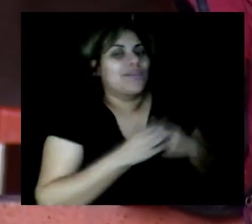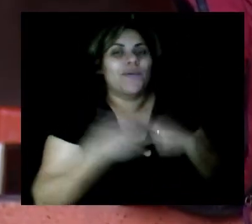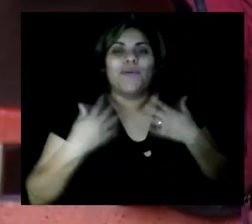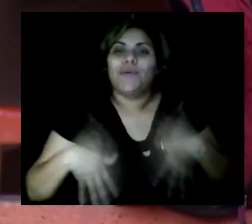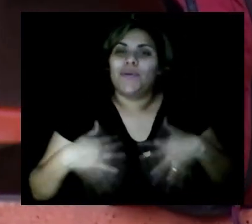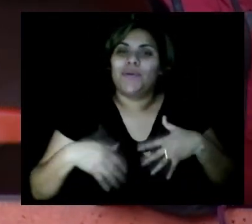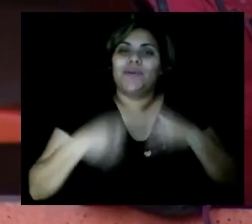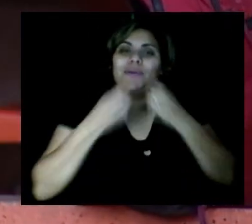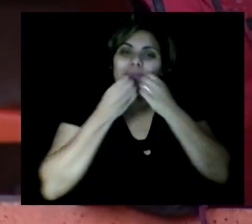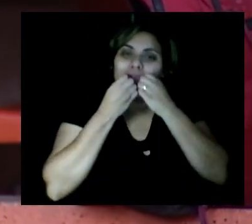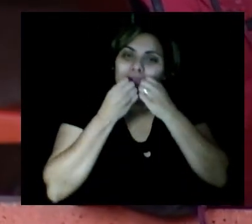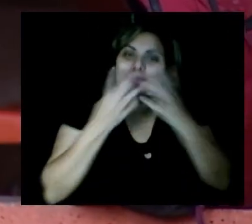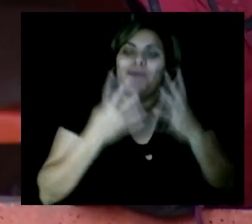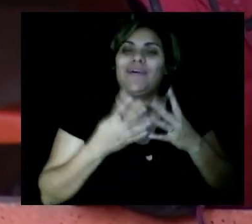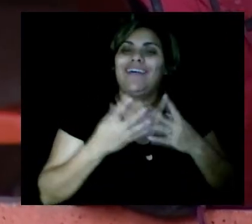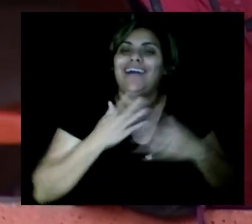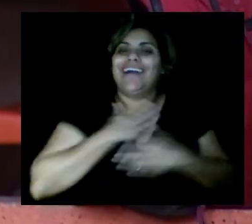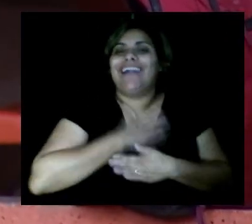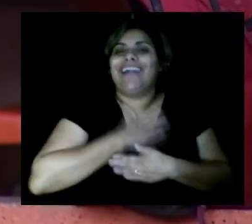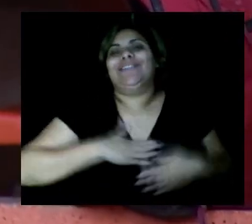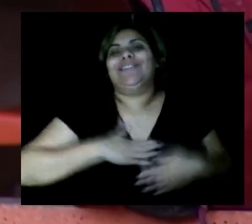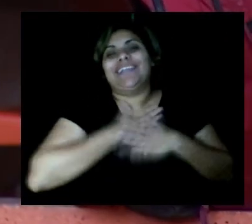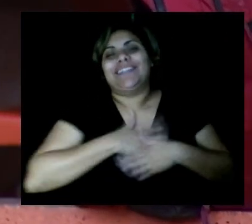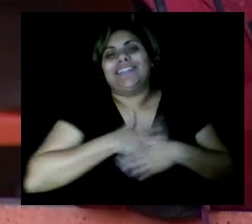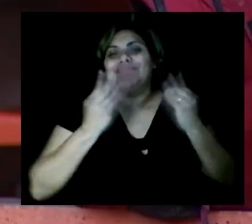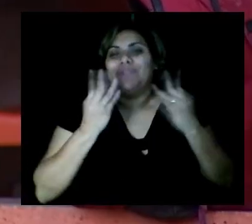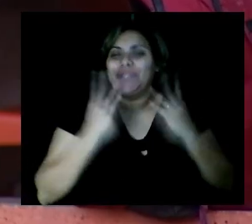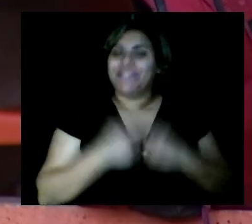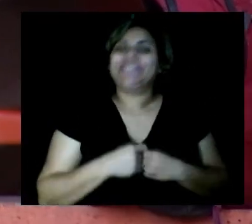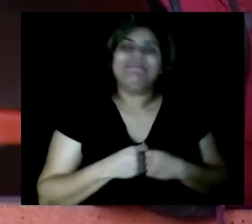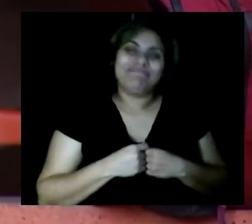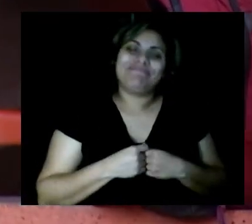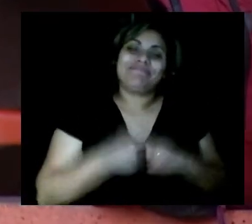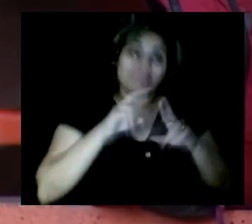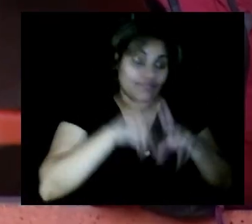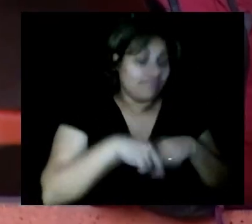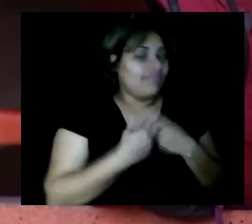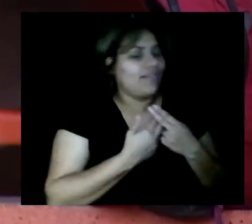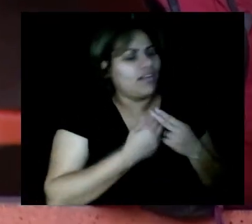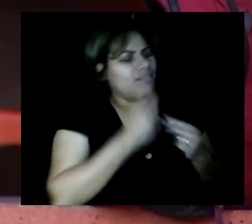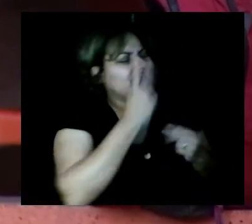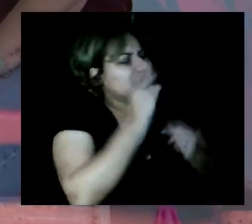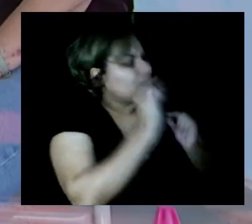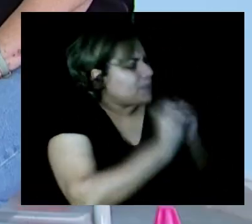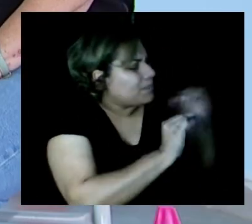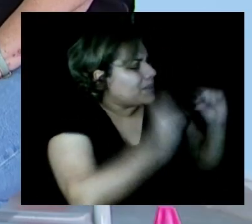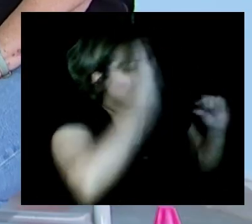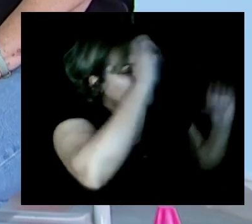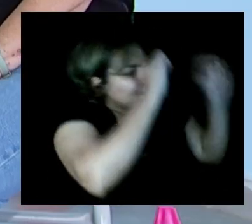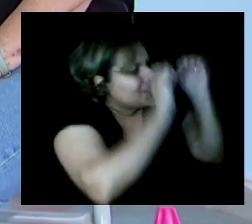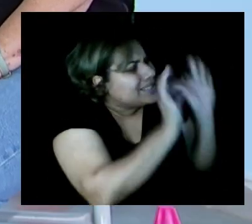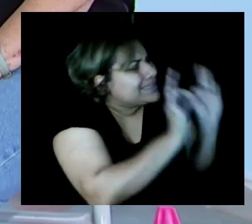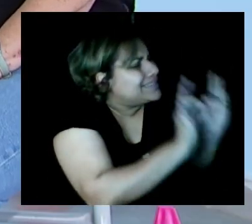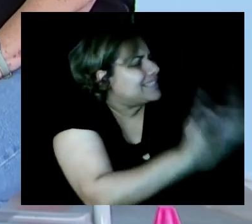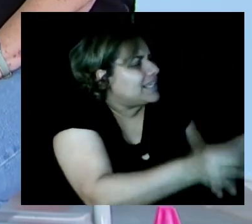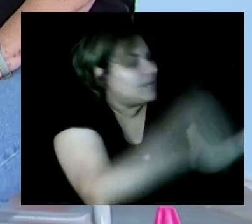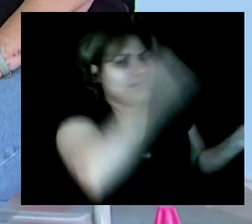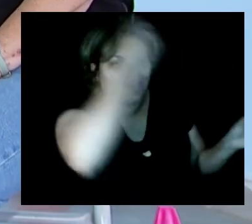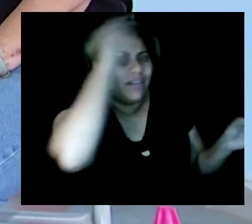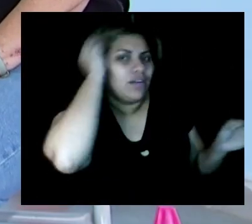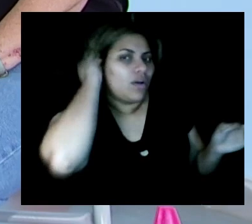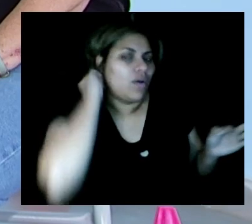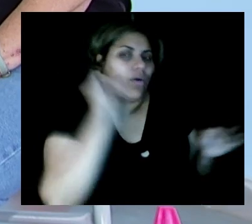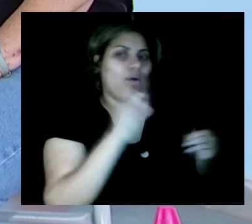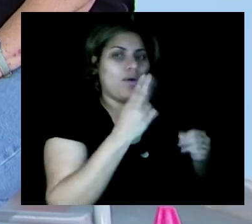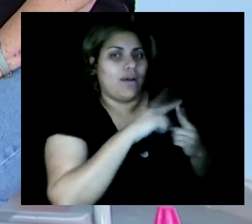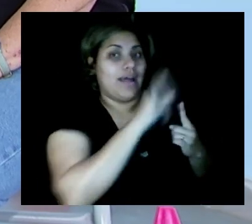É muito gratificante, muito, né? Então uma coisinha, aprendeu um negócio, com a TO mesmo, não, aprendeu a